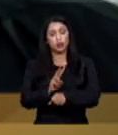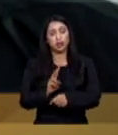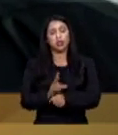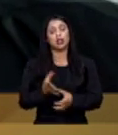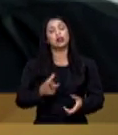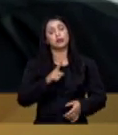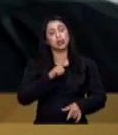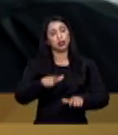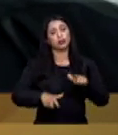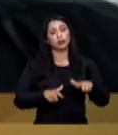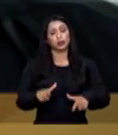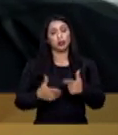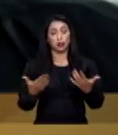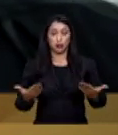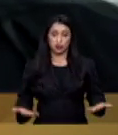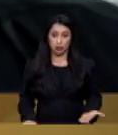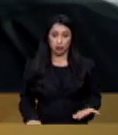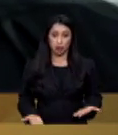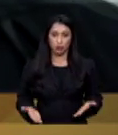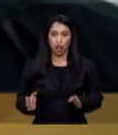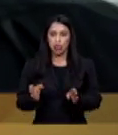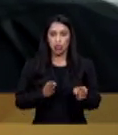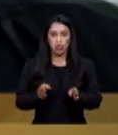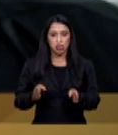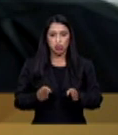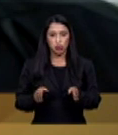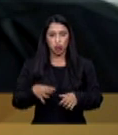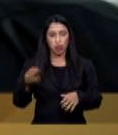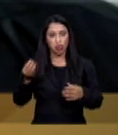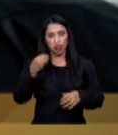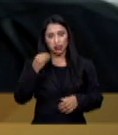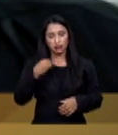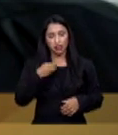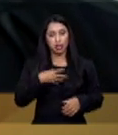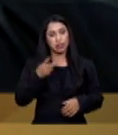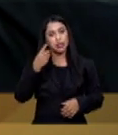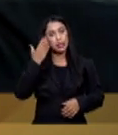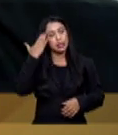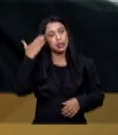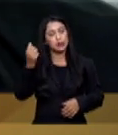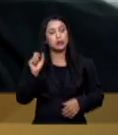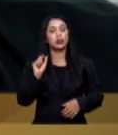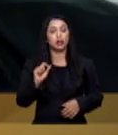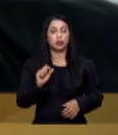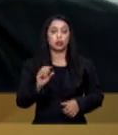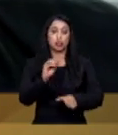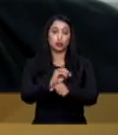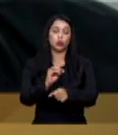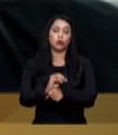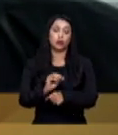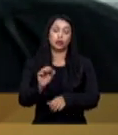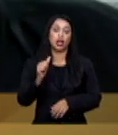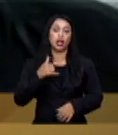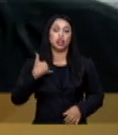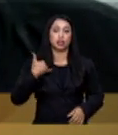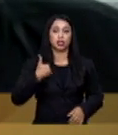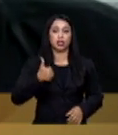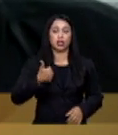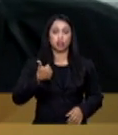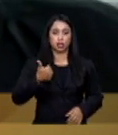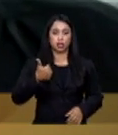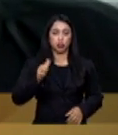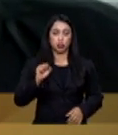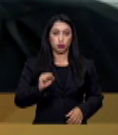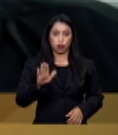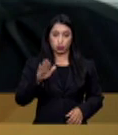tarefa. Ora, tal incumbência não é transitória, nem precária, muito menos imprevisível. A custódia de menores que cumprem medidas socioeducativas é